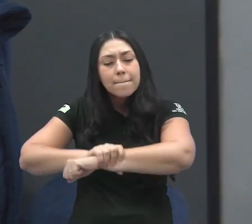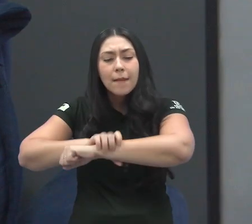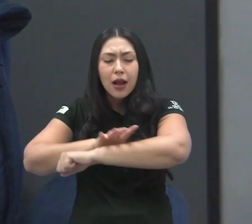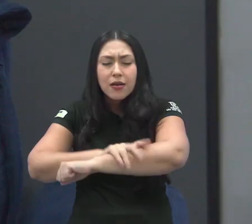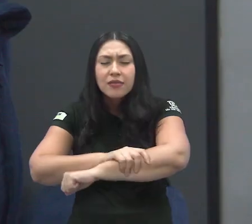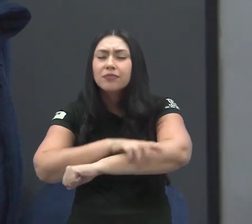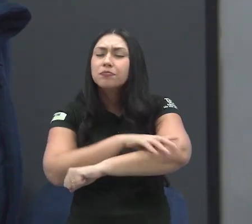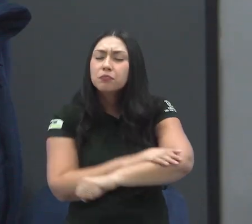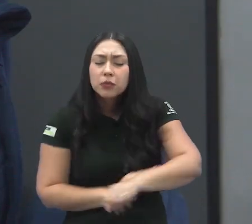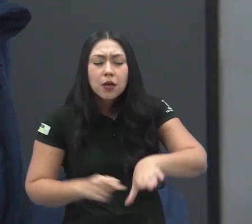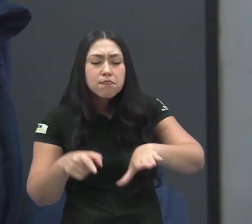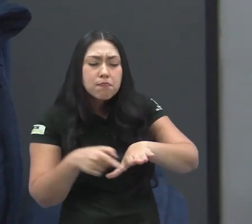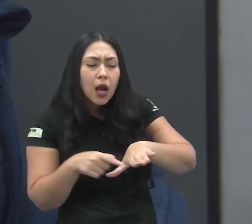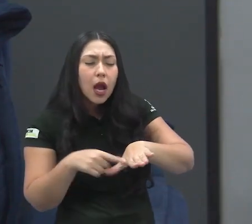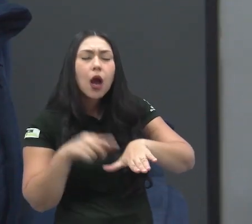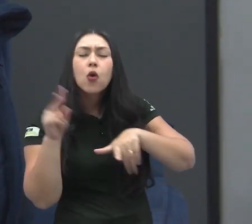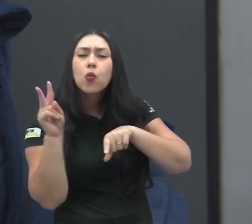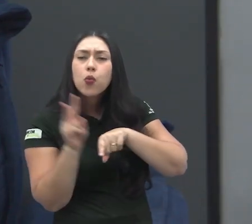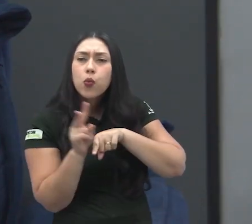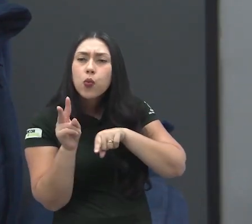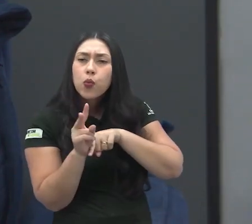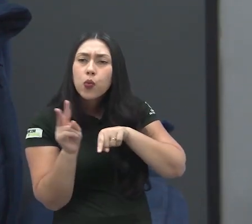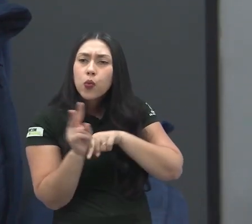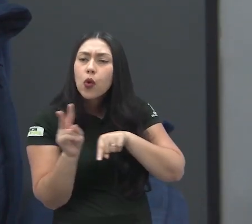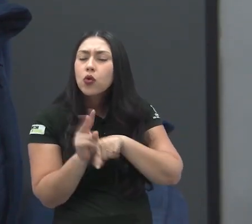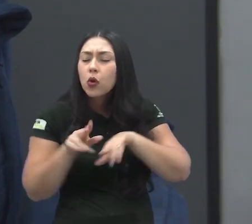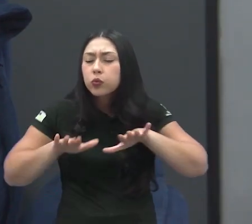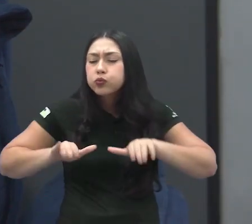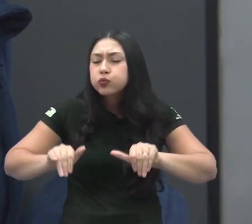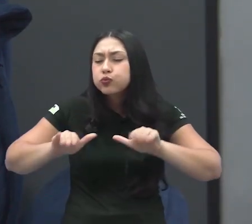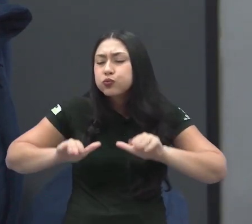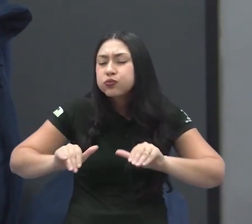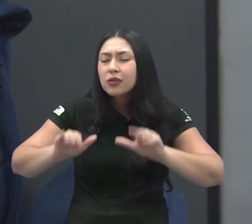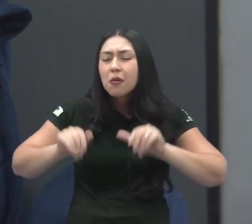a perna, com os pés das pessoas, tem massagem, tem